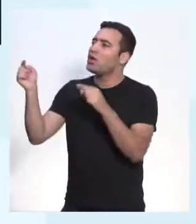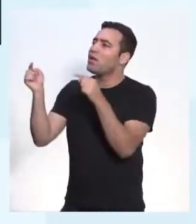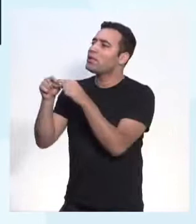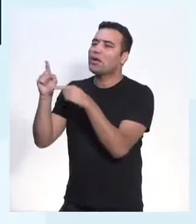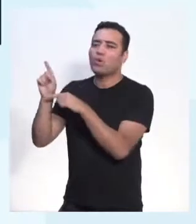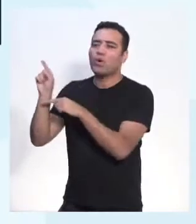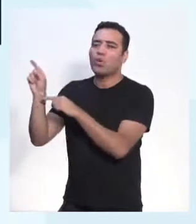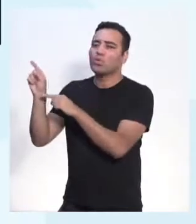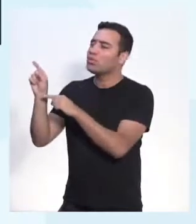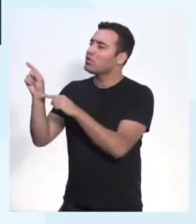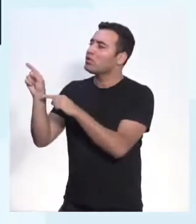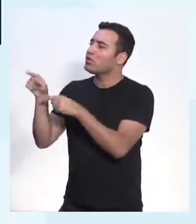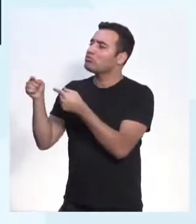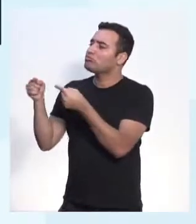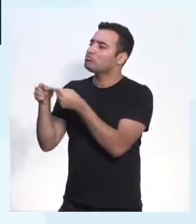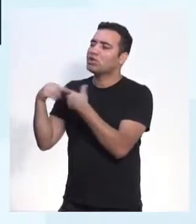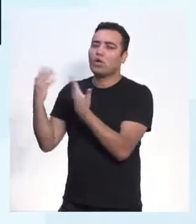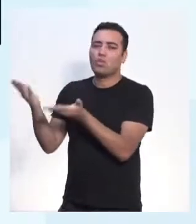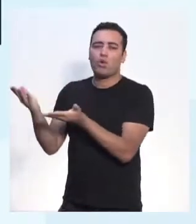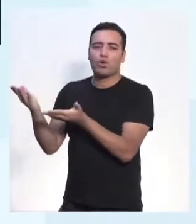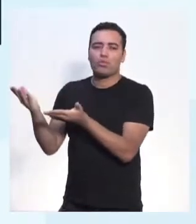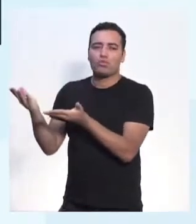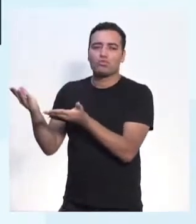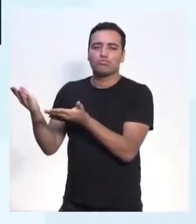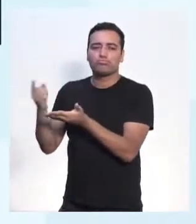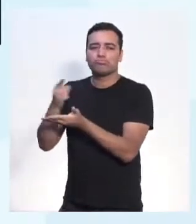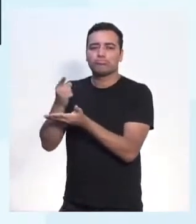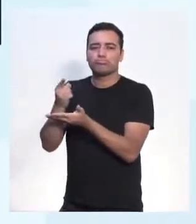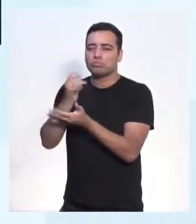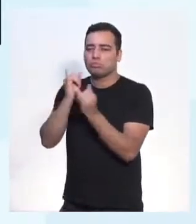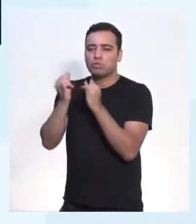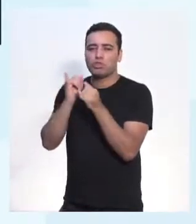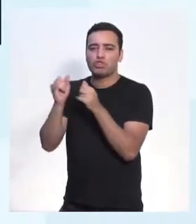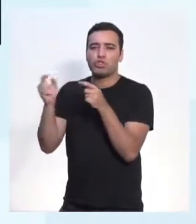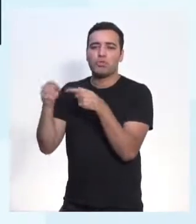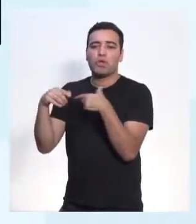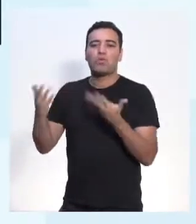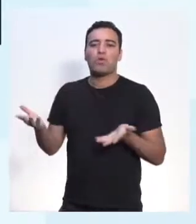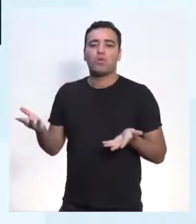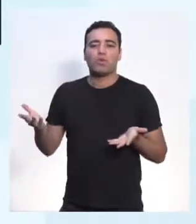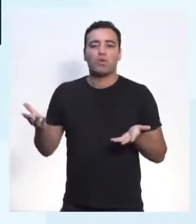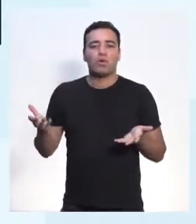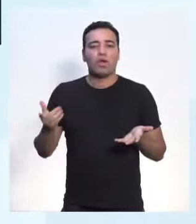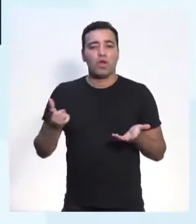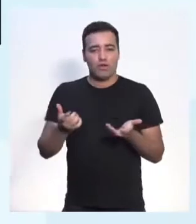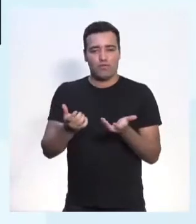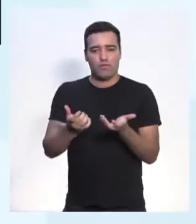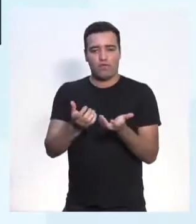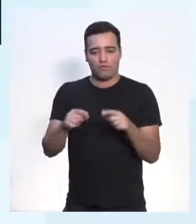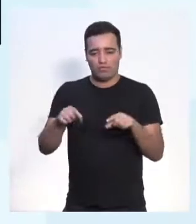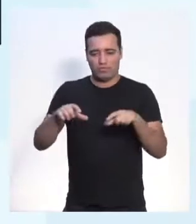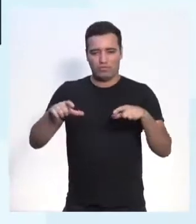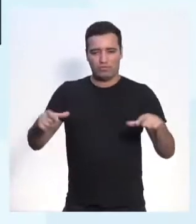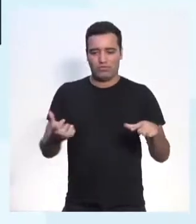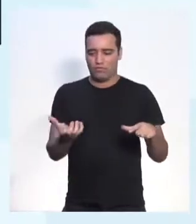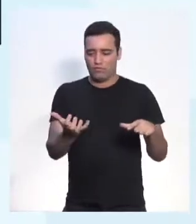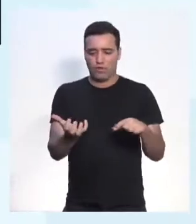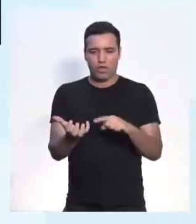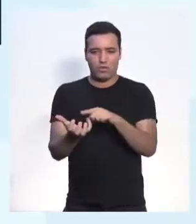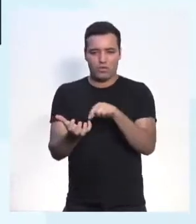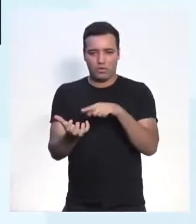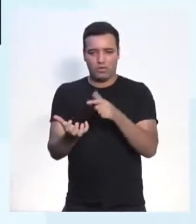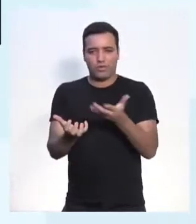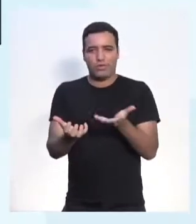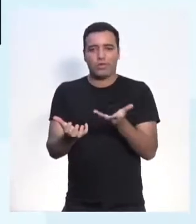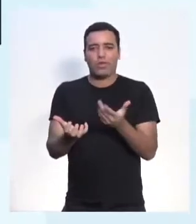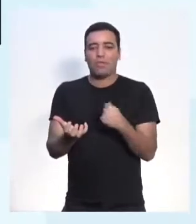tipo de energia é essa? What do you call the source of energy below? Do que vocês chamam essa fonte de energia? É um fogão, é um it's a stove, mas não é isso que vocês vão